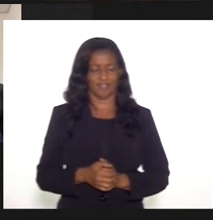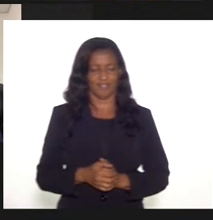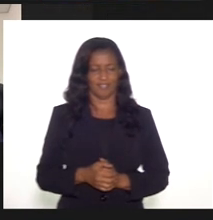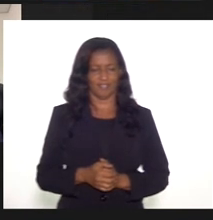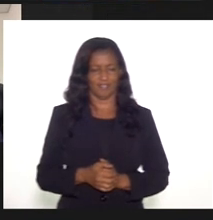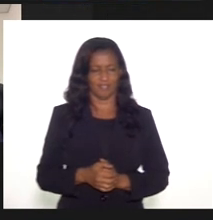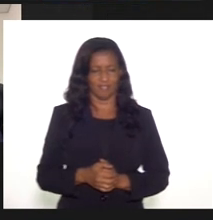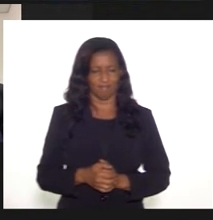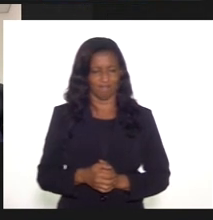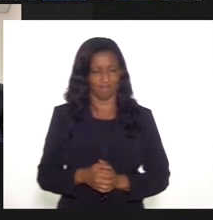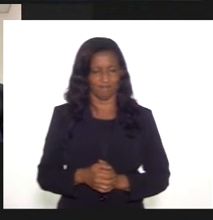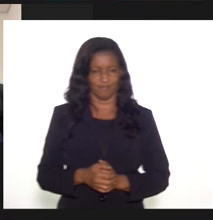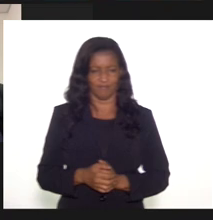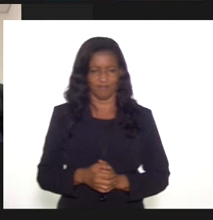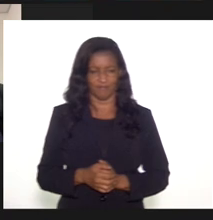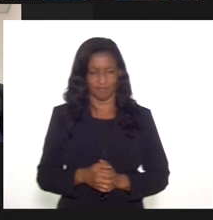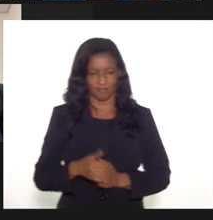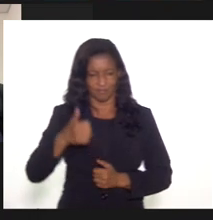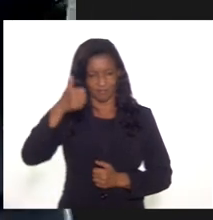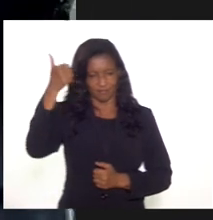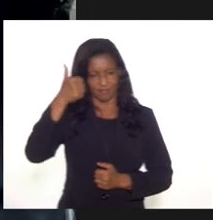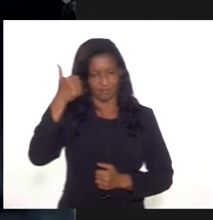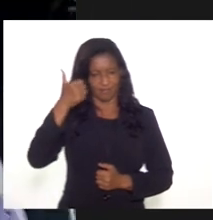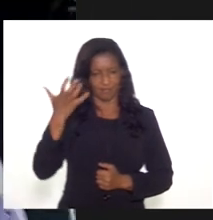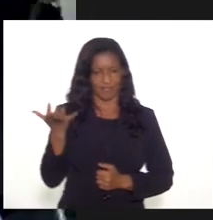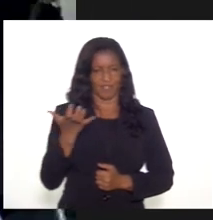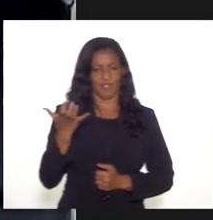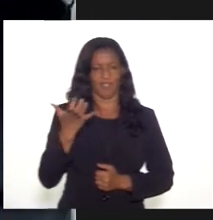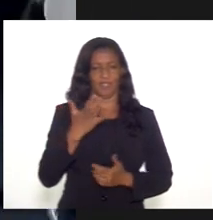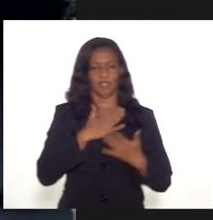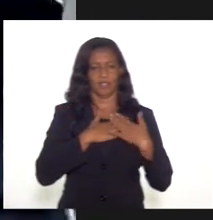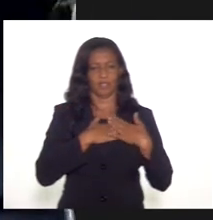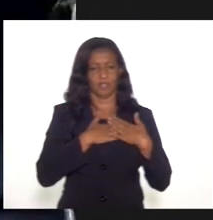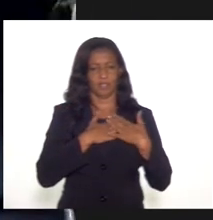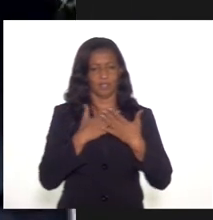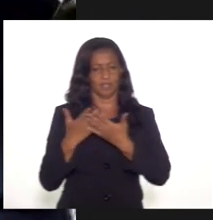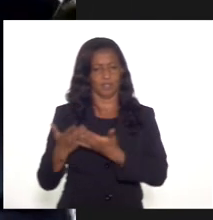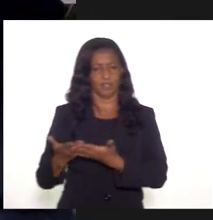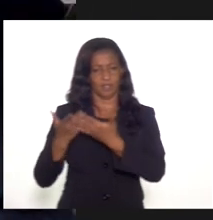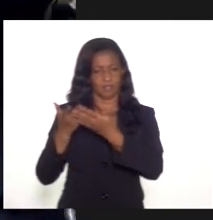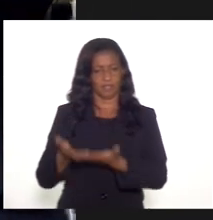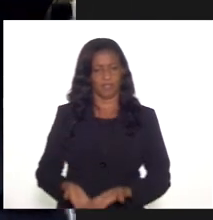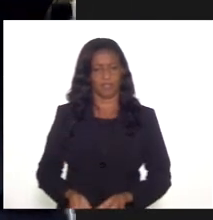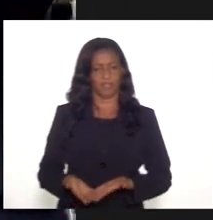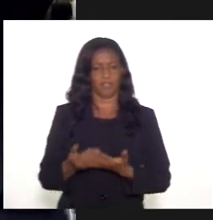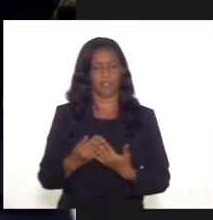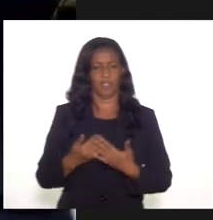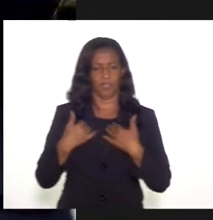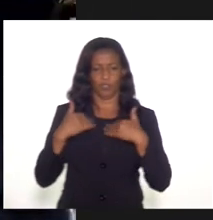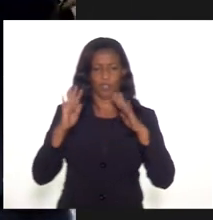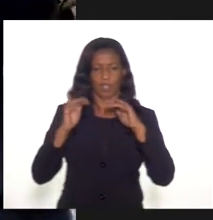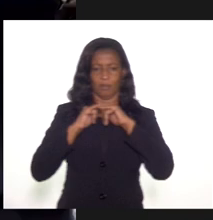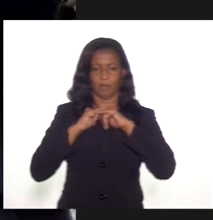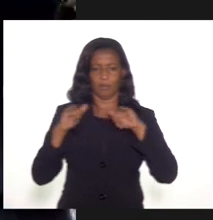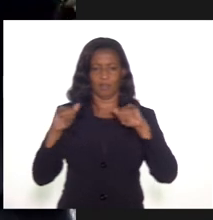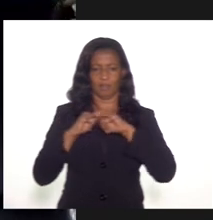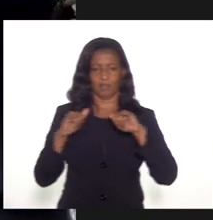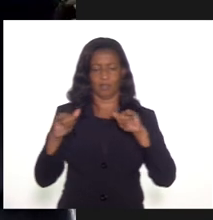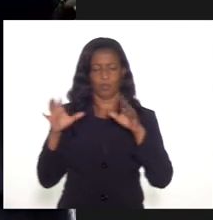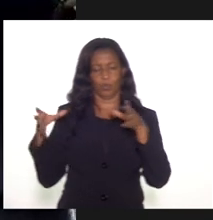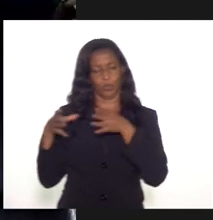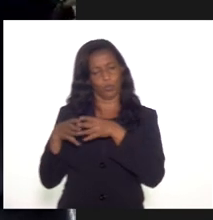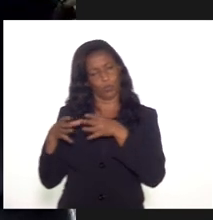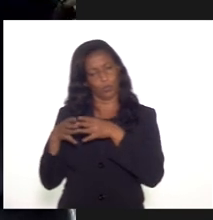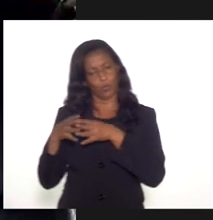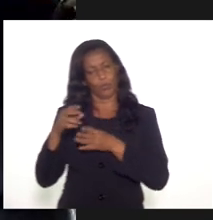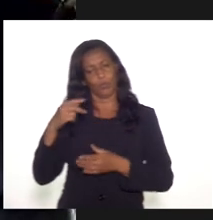Jú. Primeiro, queria também me solidarizar com Vossa Excelência, eu mandei mensagem, tanto no grupo